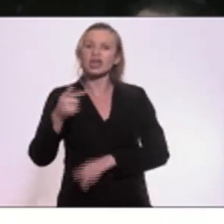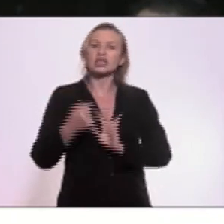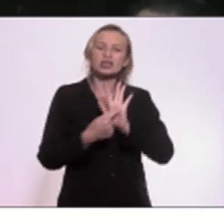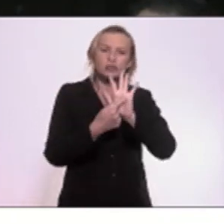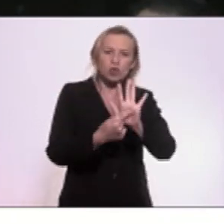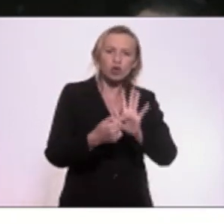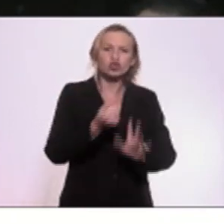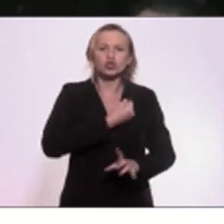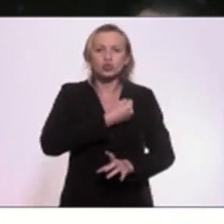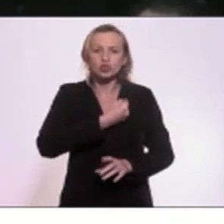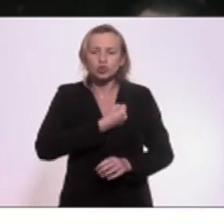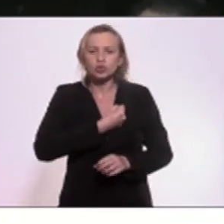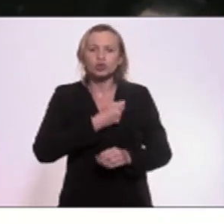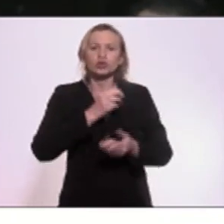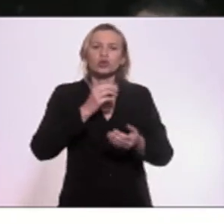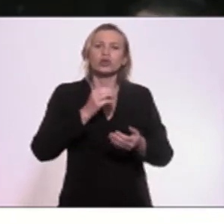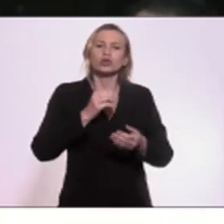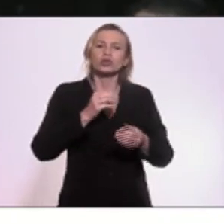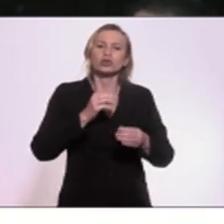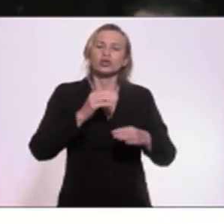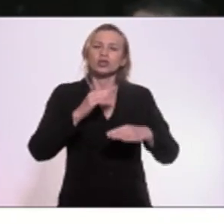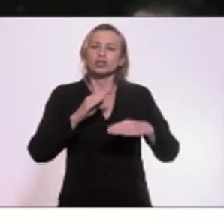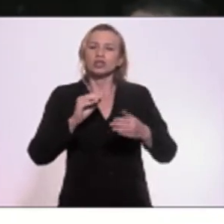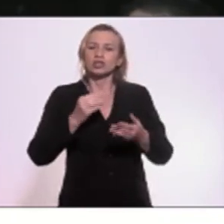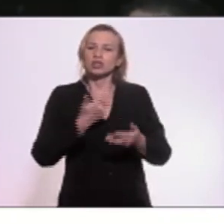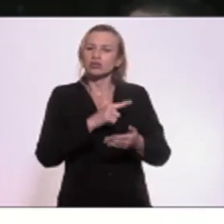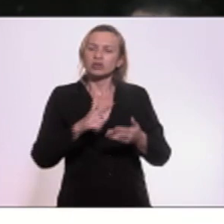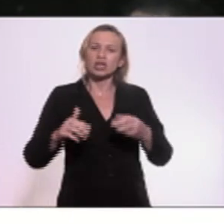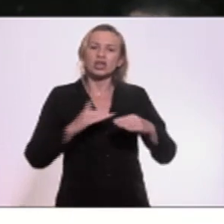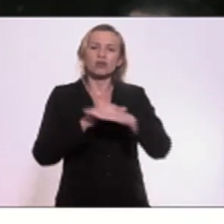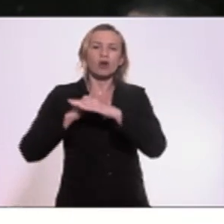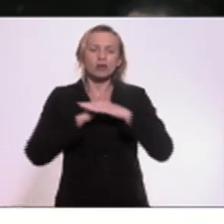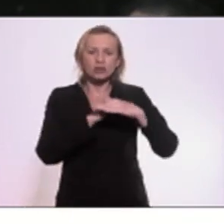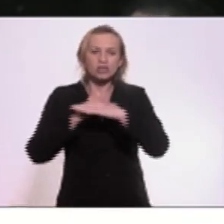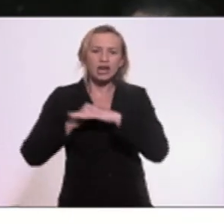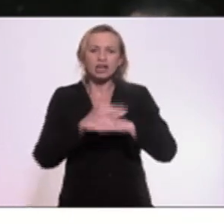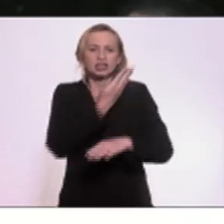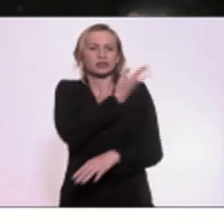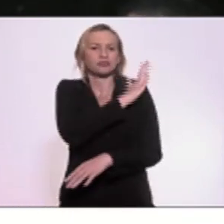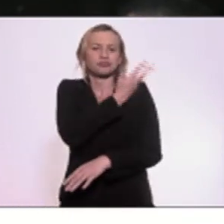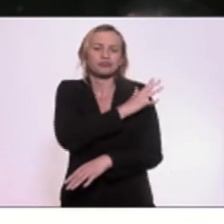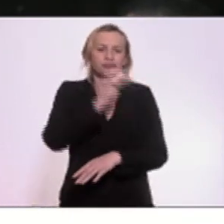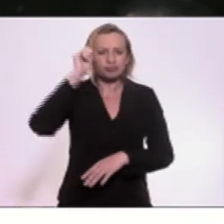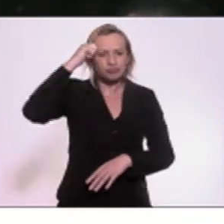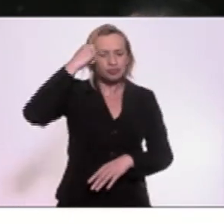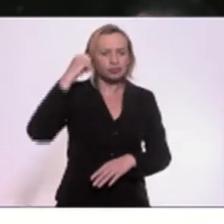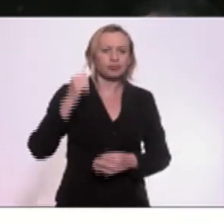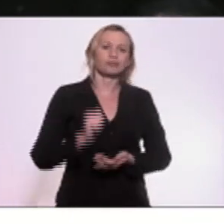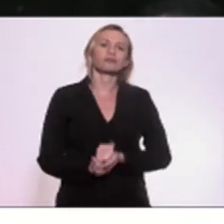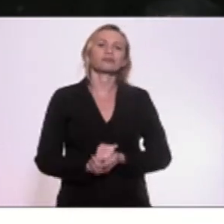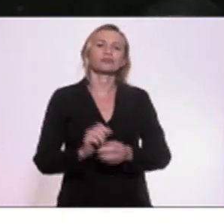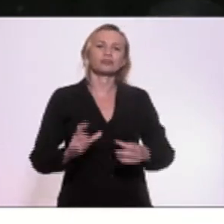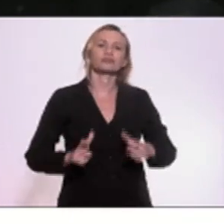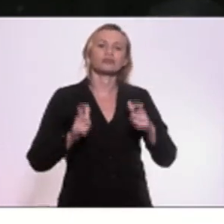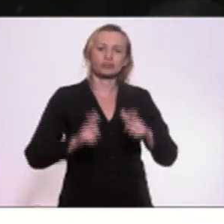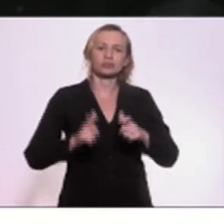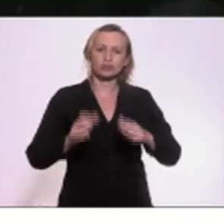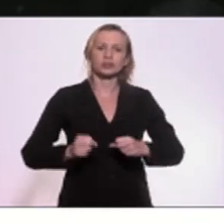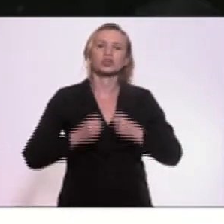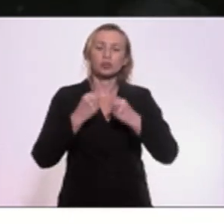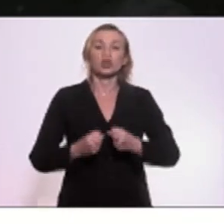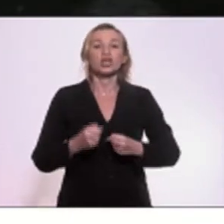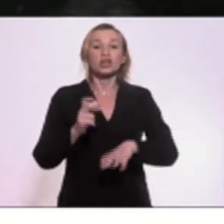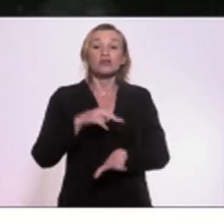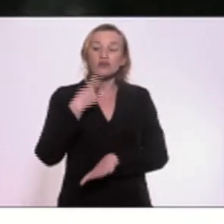às desigualdades de cor e raça no país, a subrepresentação nesses espaços de poder. E